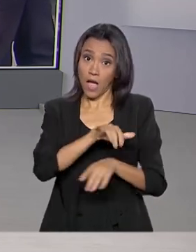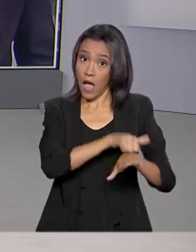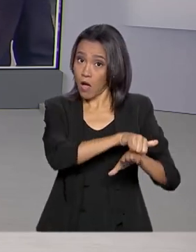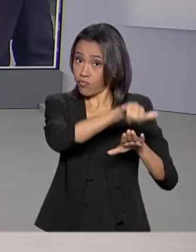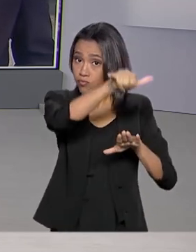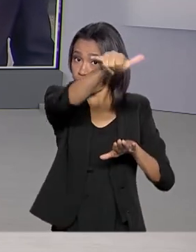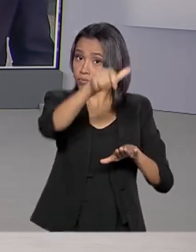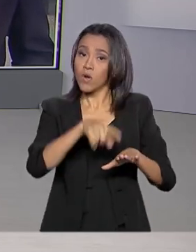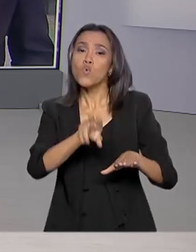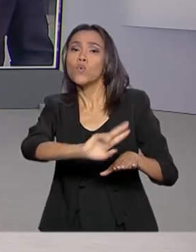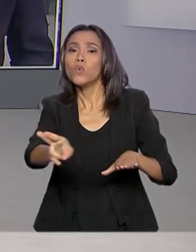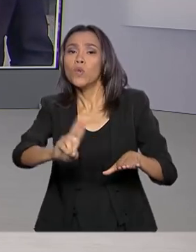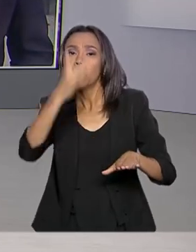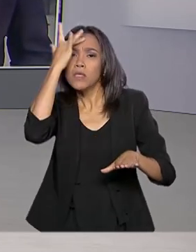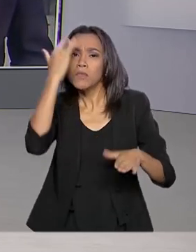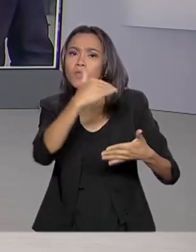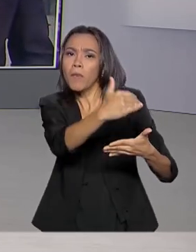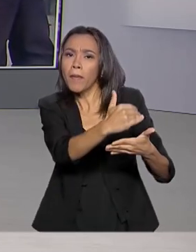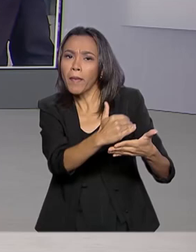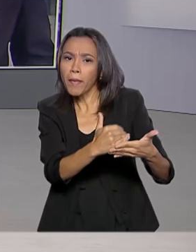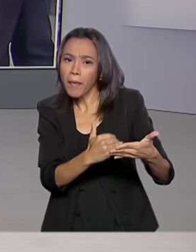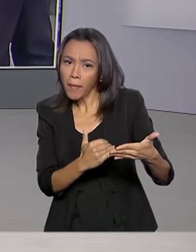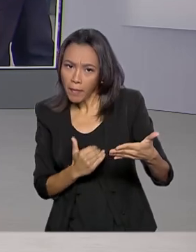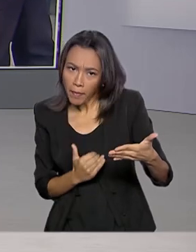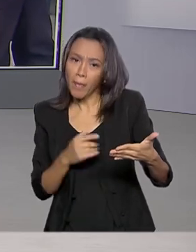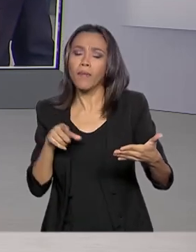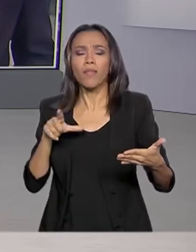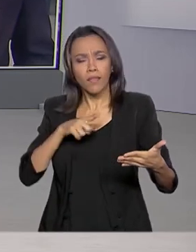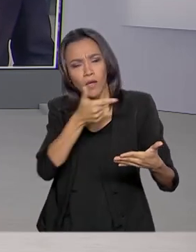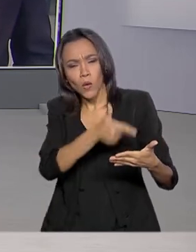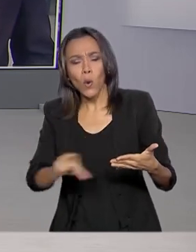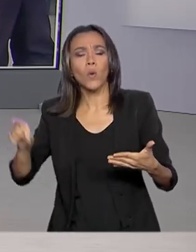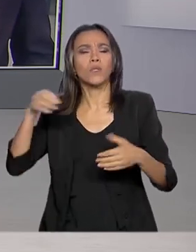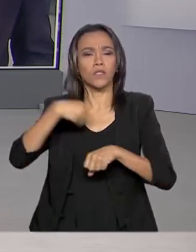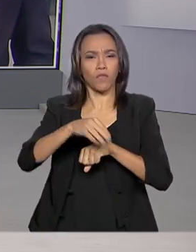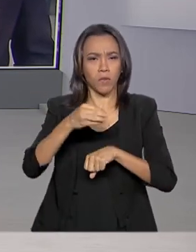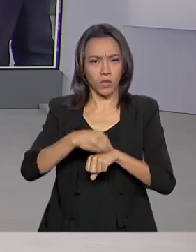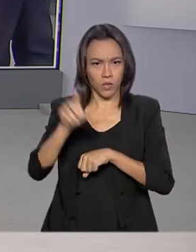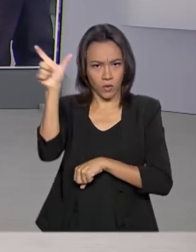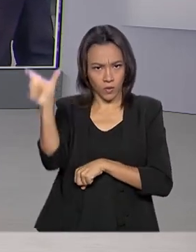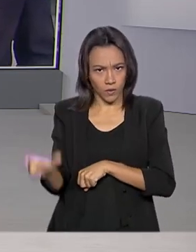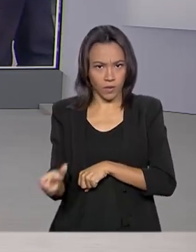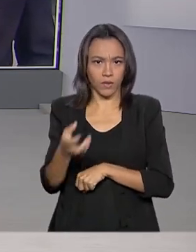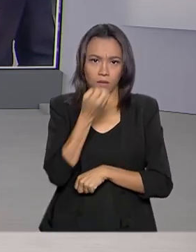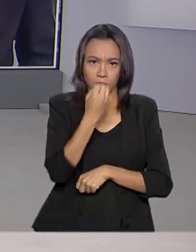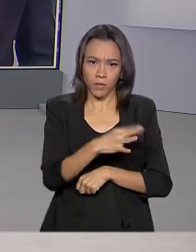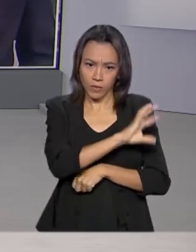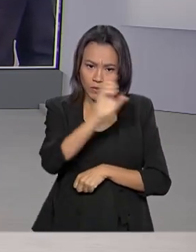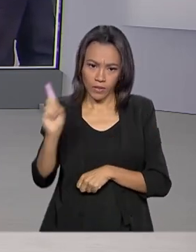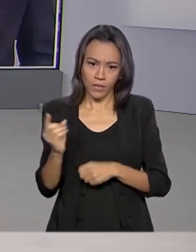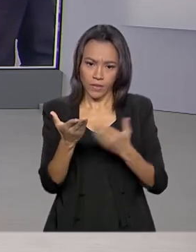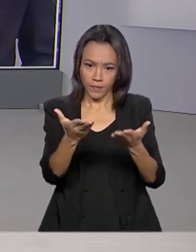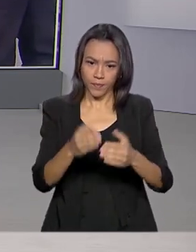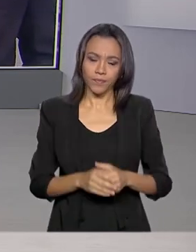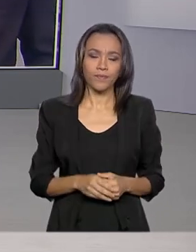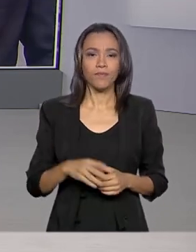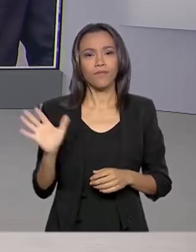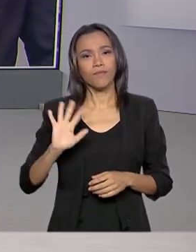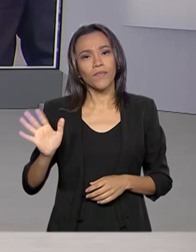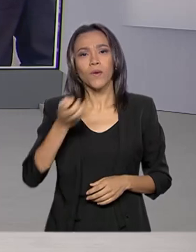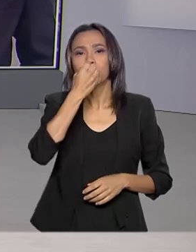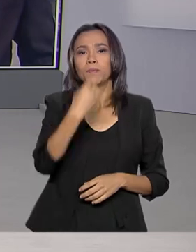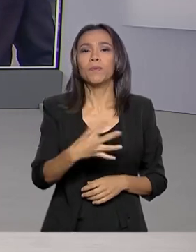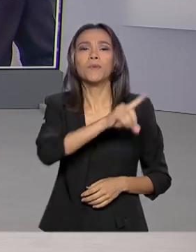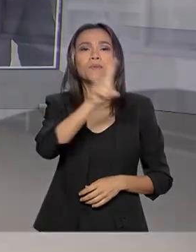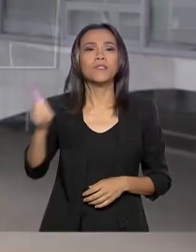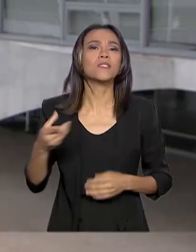a lista de passageiros do voo. O Glauco de Queiroz tem outras informações pra gente. Oi Glauco, bom dia pra você. Olá, bom dia Carla,